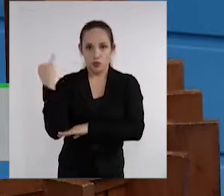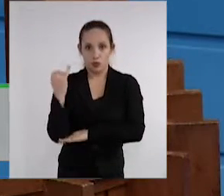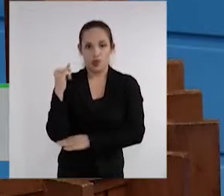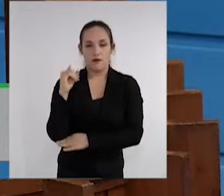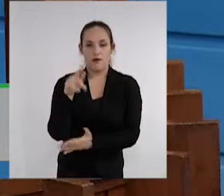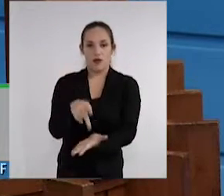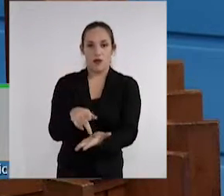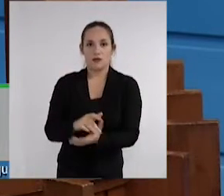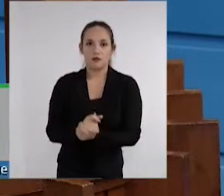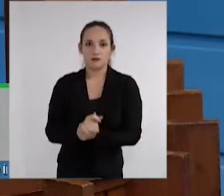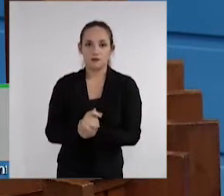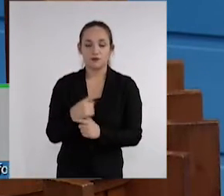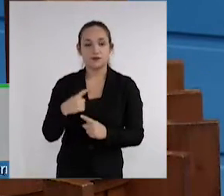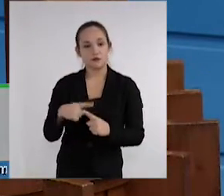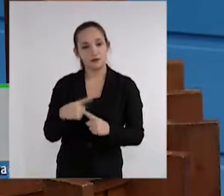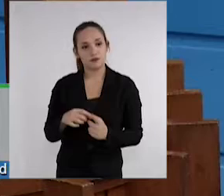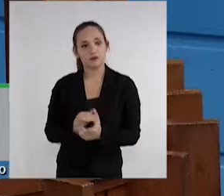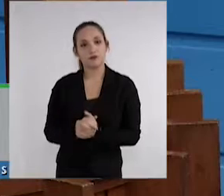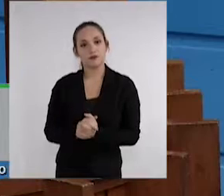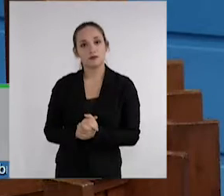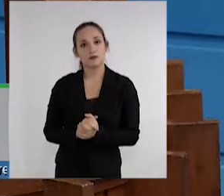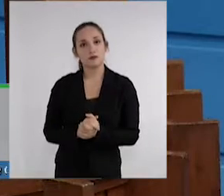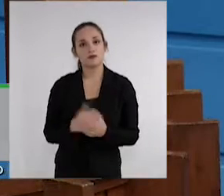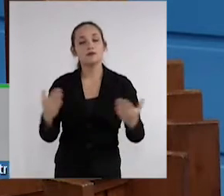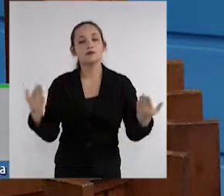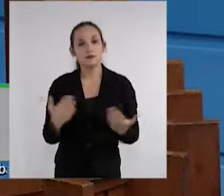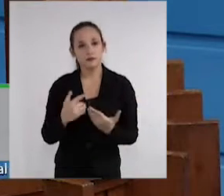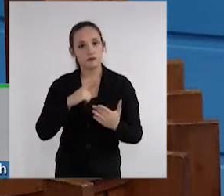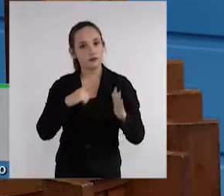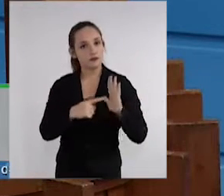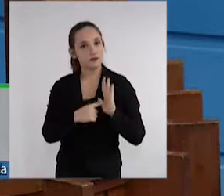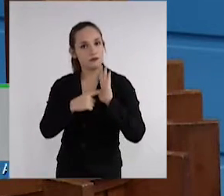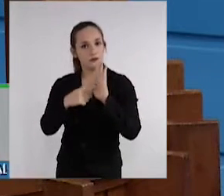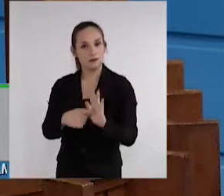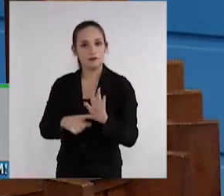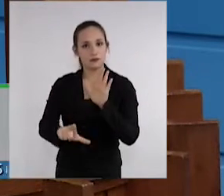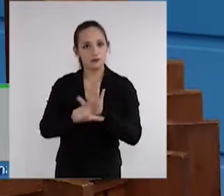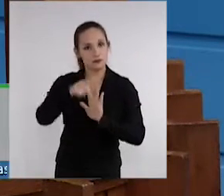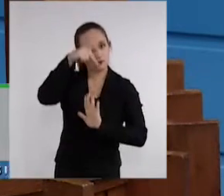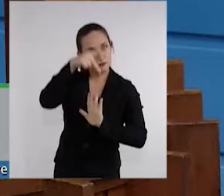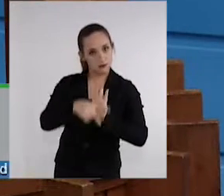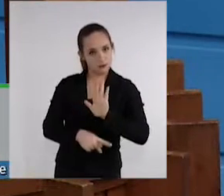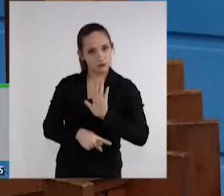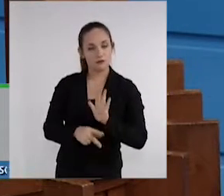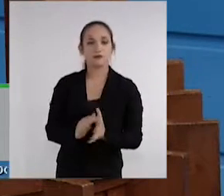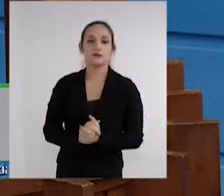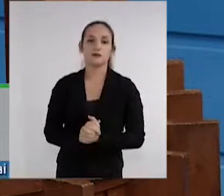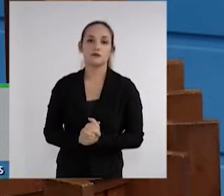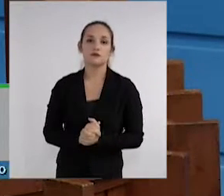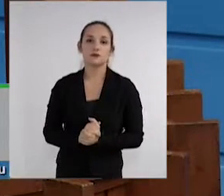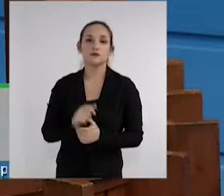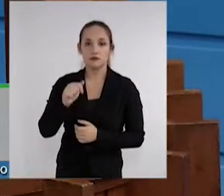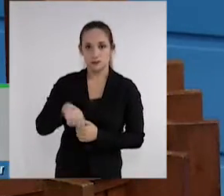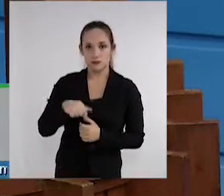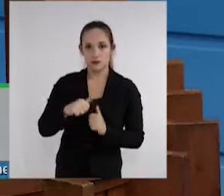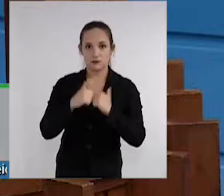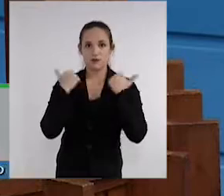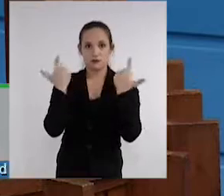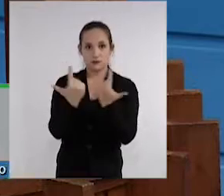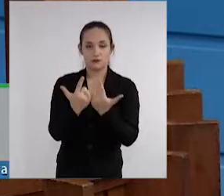importante, que nos levou, inclusive, a apresentar um projeto de lei aqui na Casa,